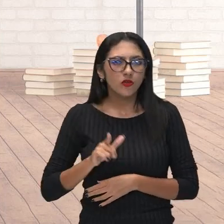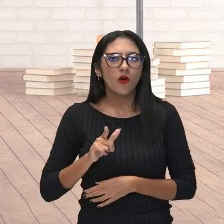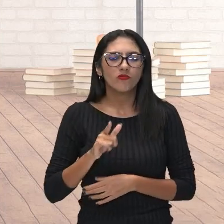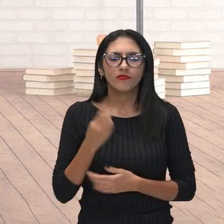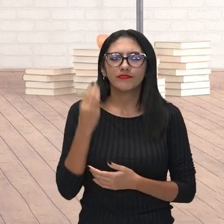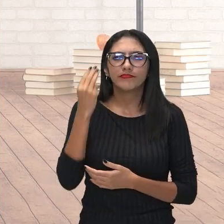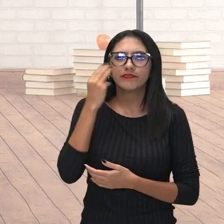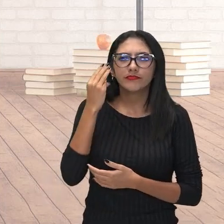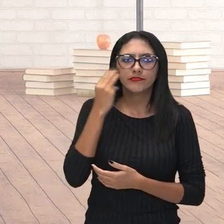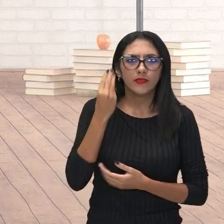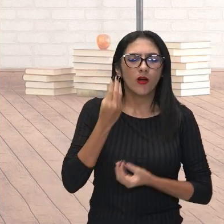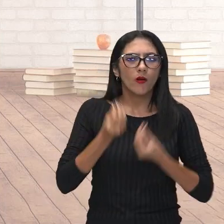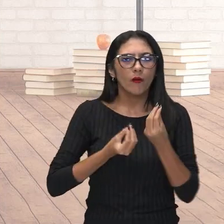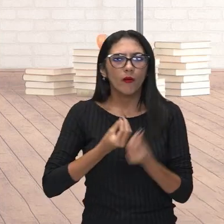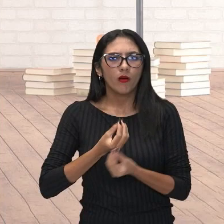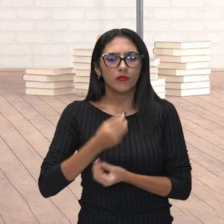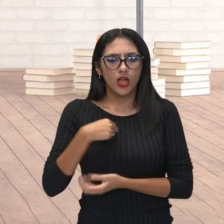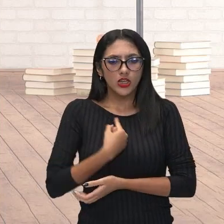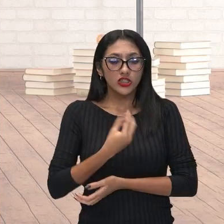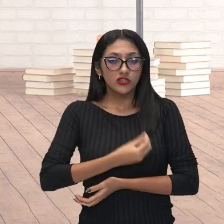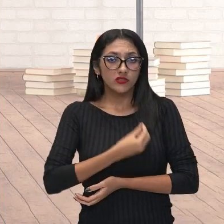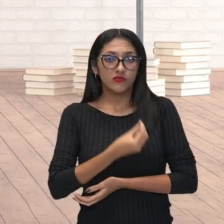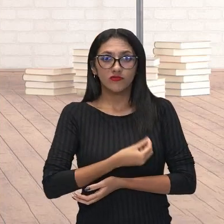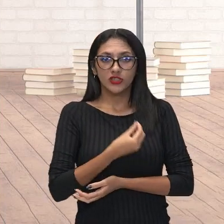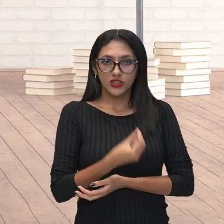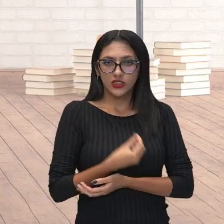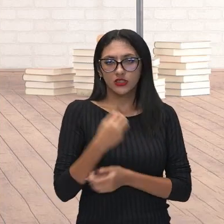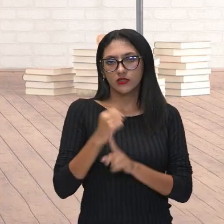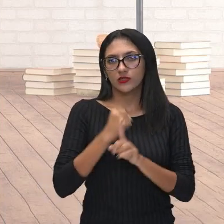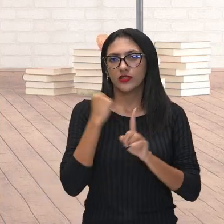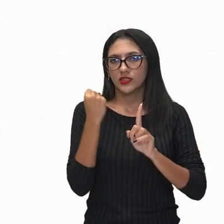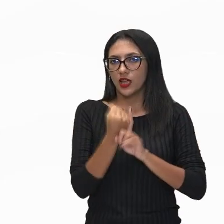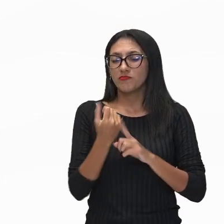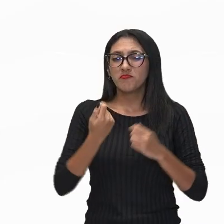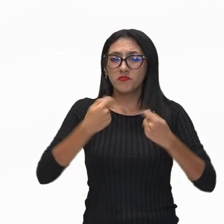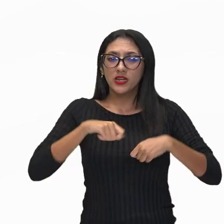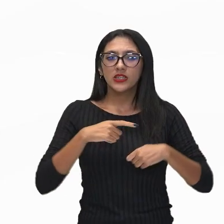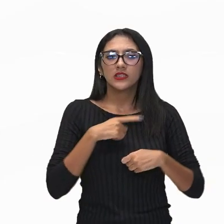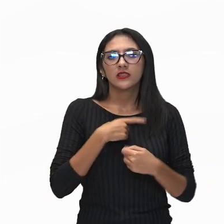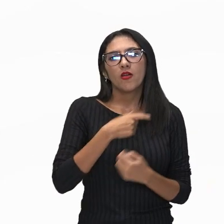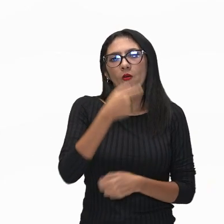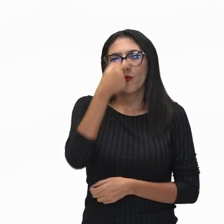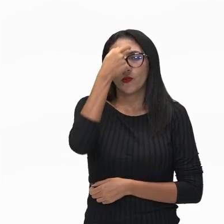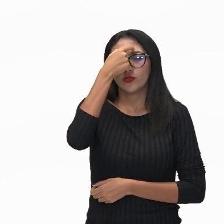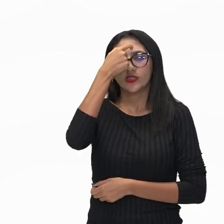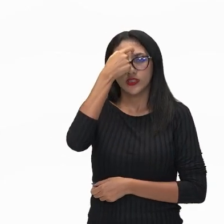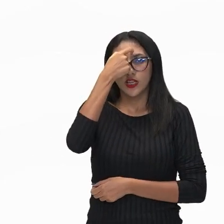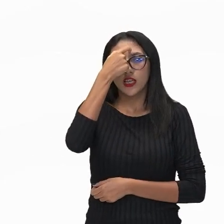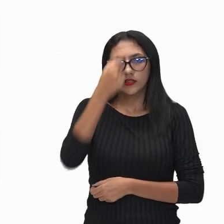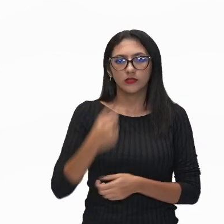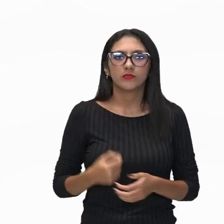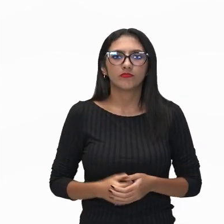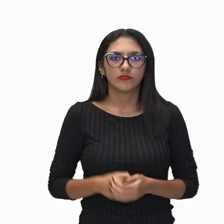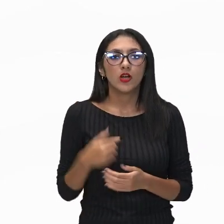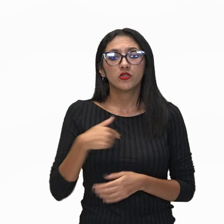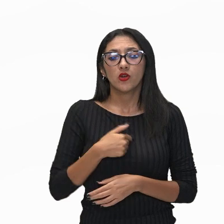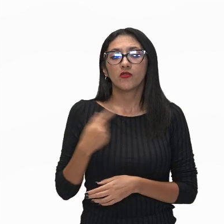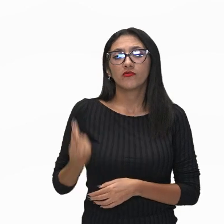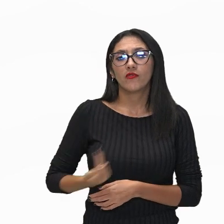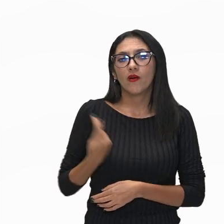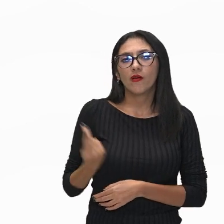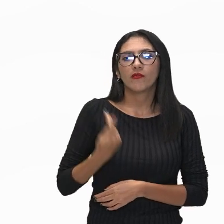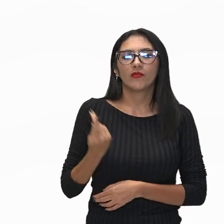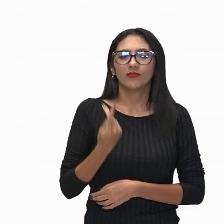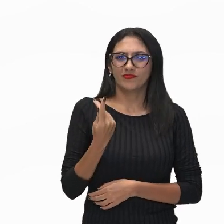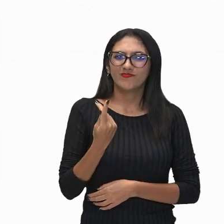do viver em sociedade. Tomar consciência do que nos move, de nossos valores,